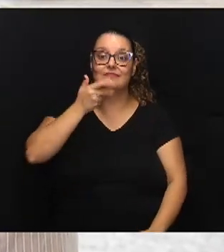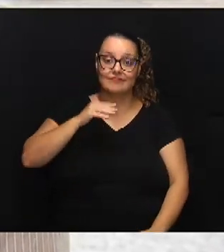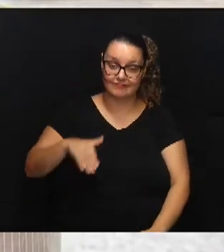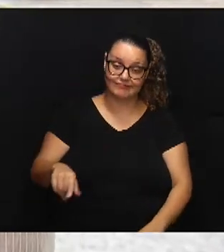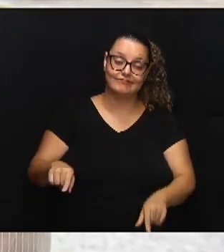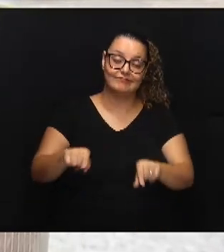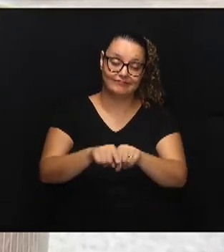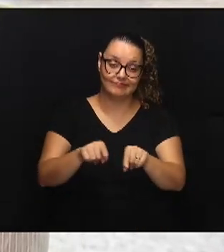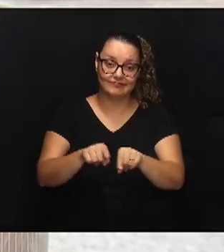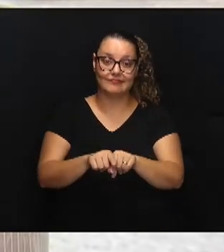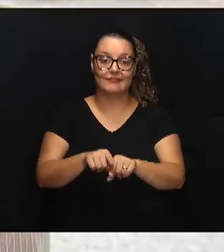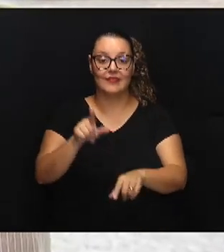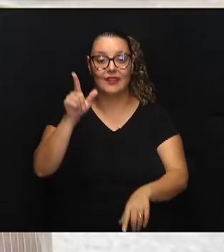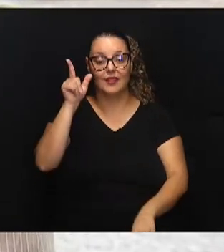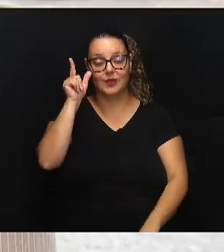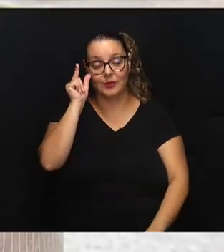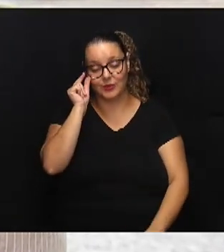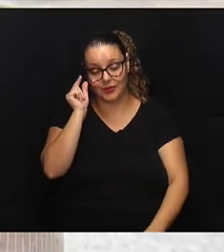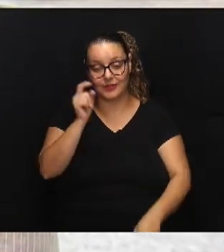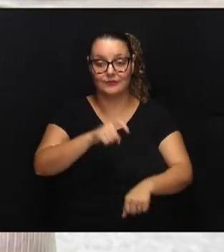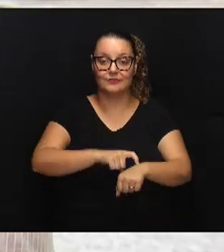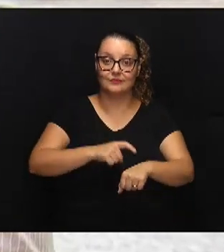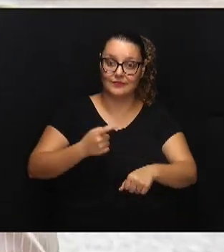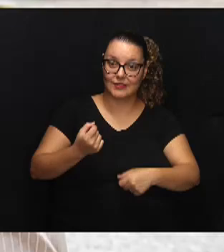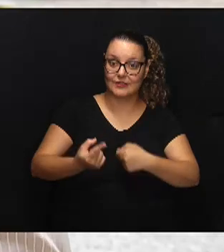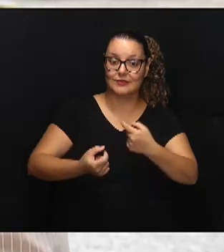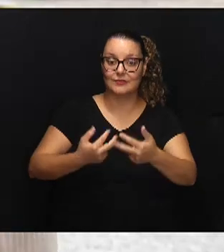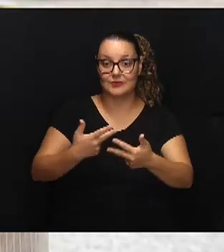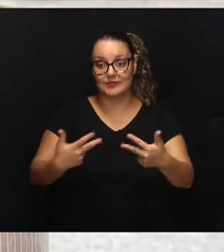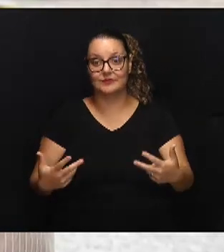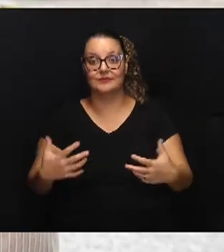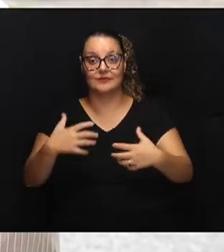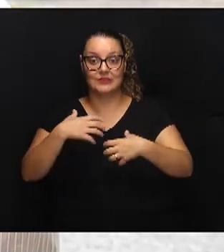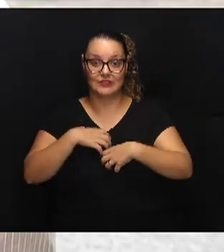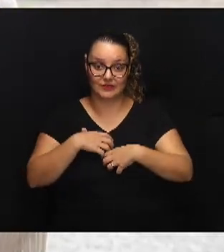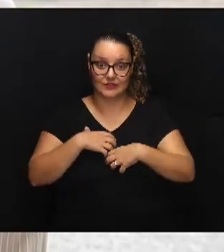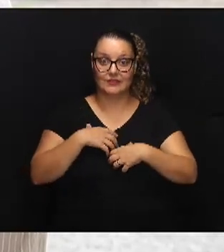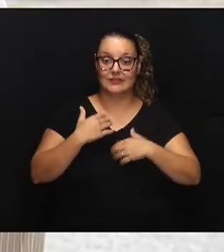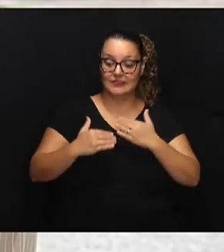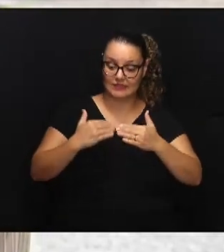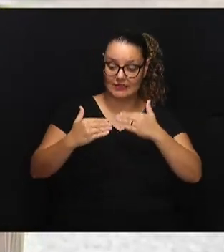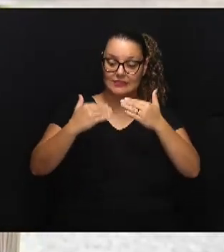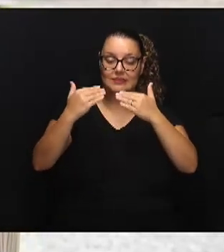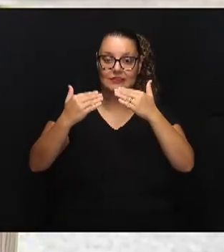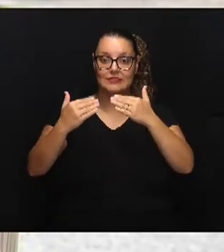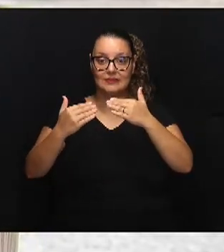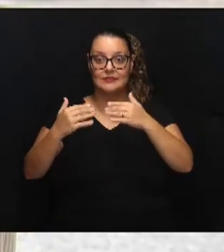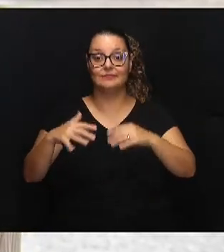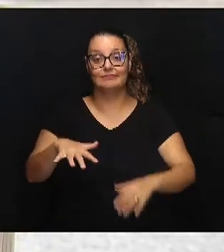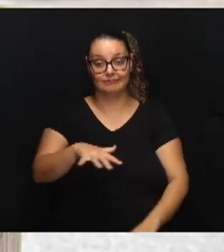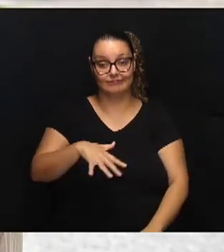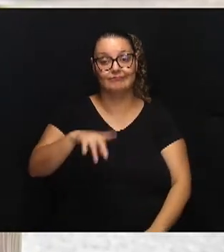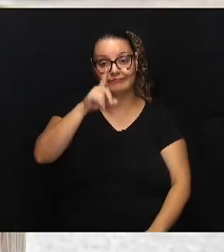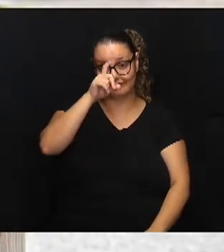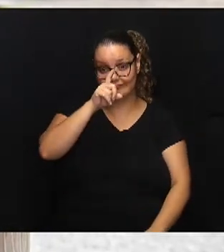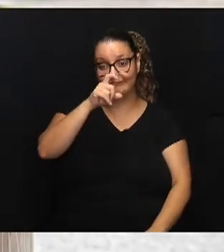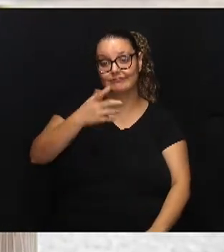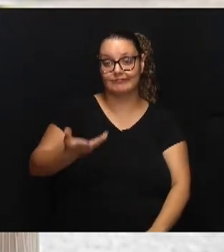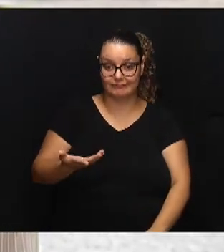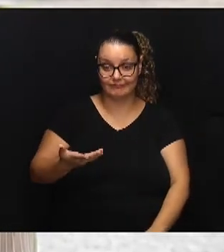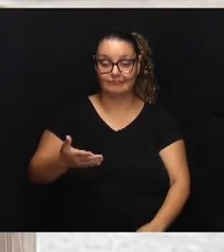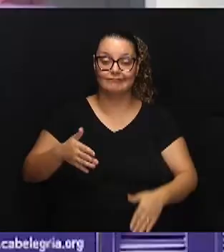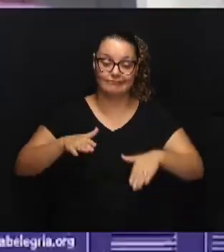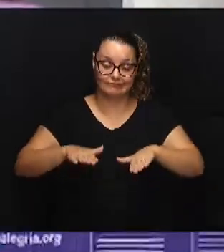também terem, né, algo que fazer, poderem se desenvolver nesse ambiente hospitalar que elas estão